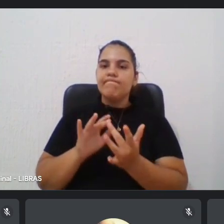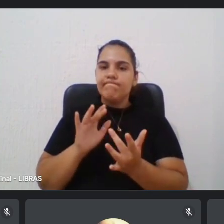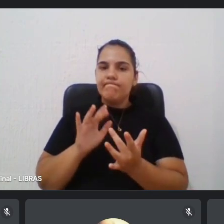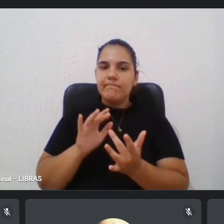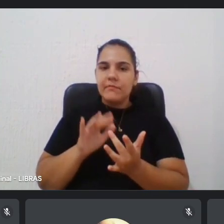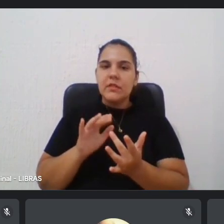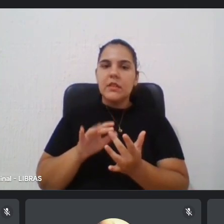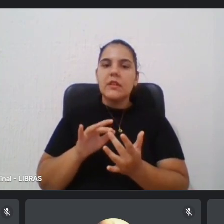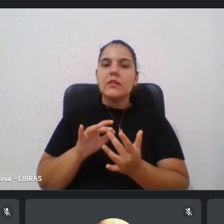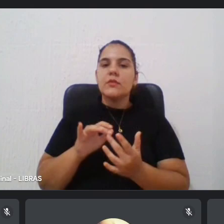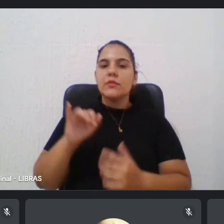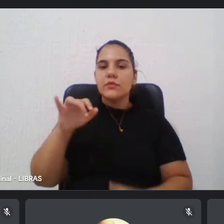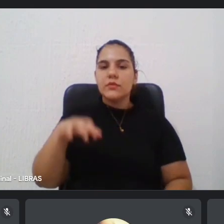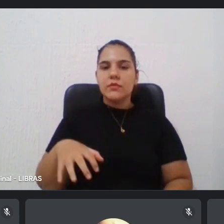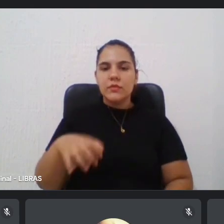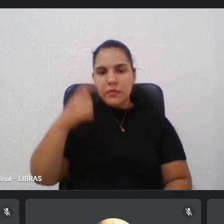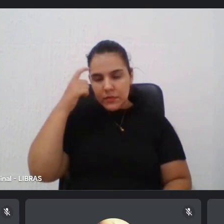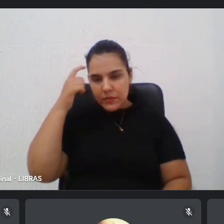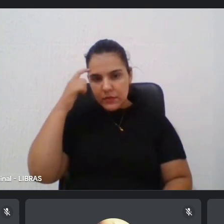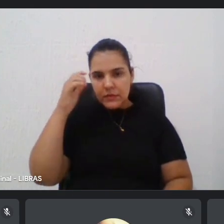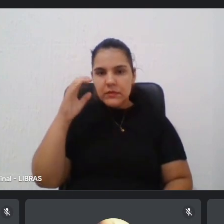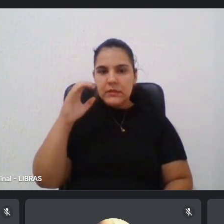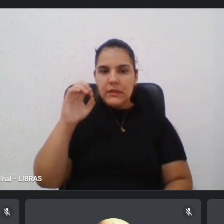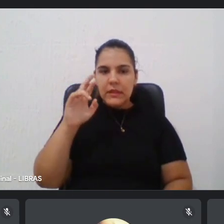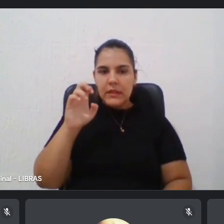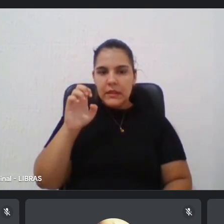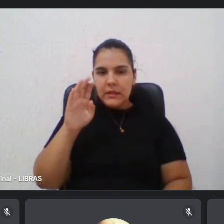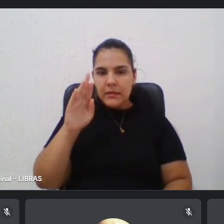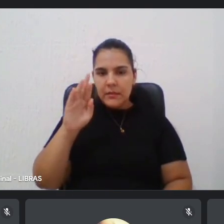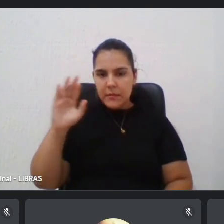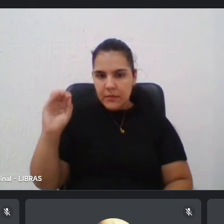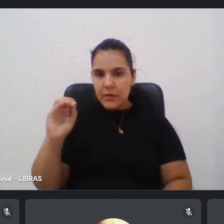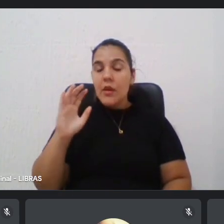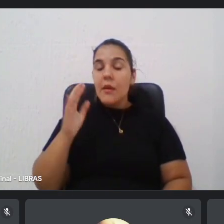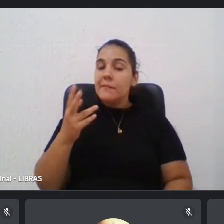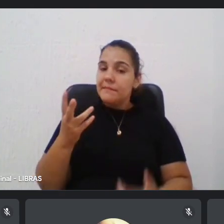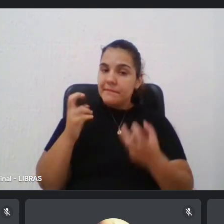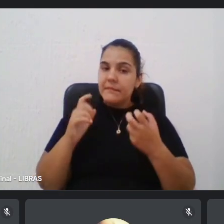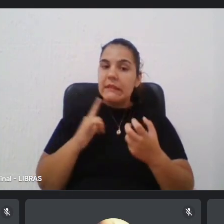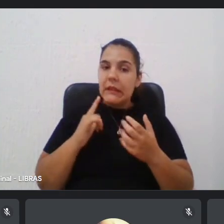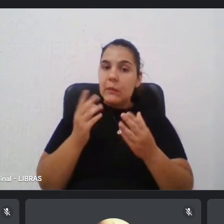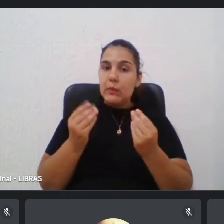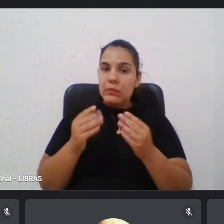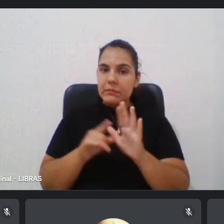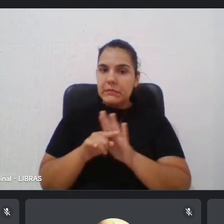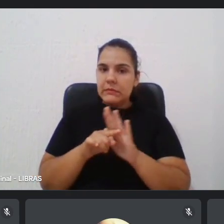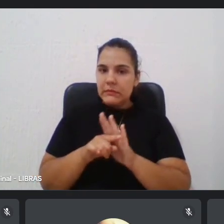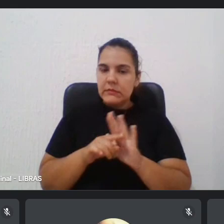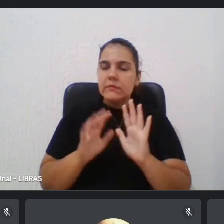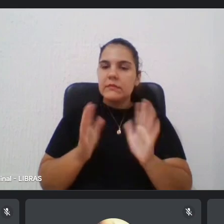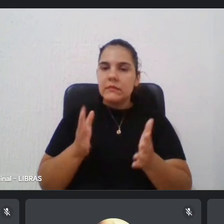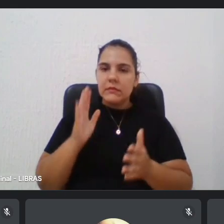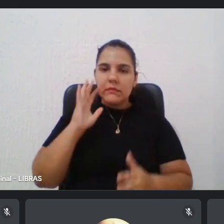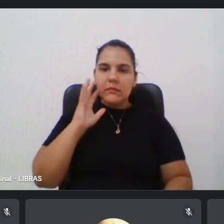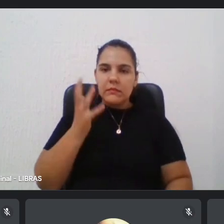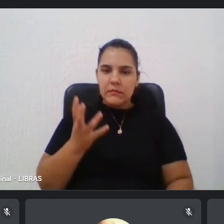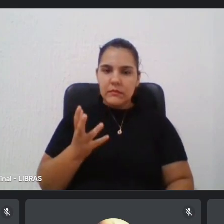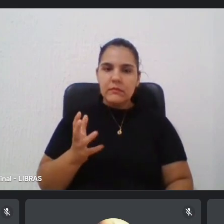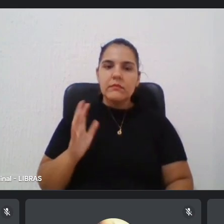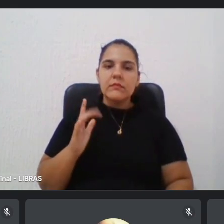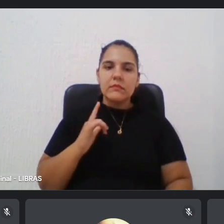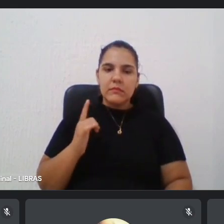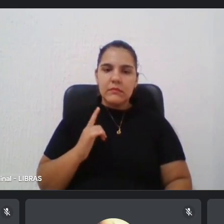palestras, tendo em vista que tem muitas pesquisas acontecendo no ICE, com a Ayahuasca, com o DMT, tem o projeto